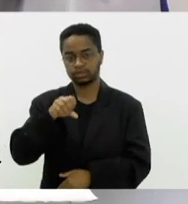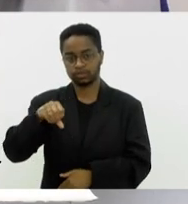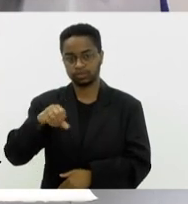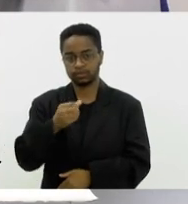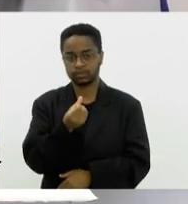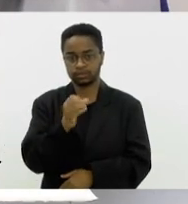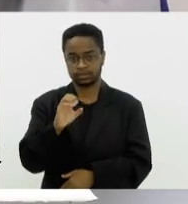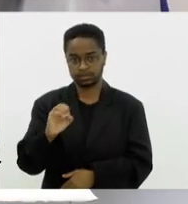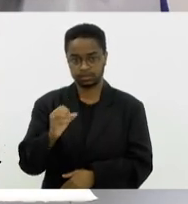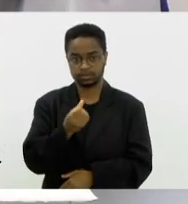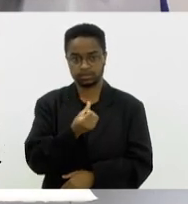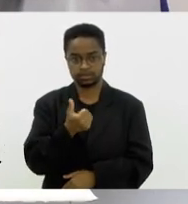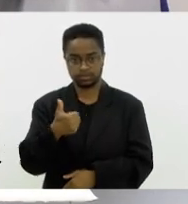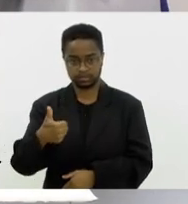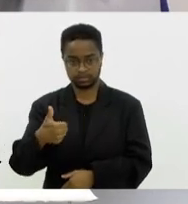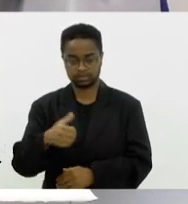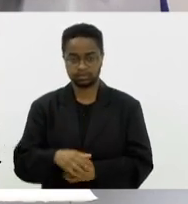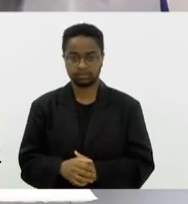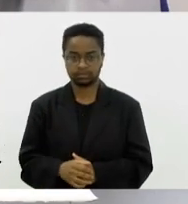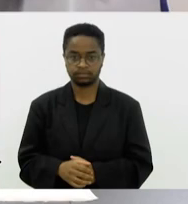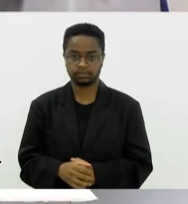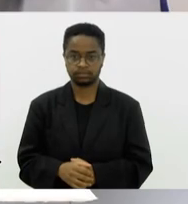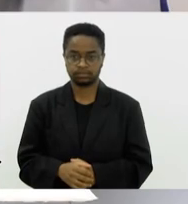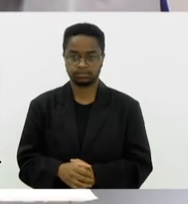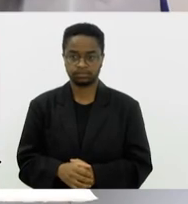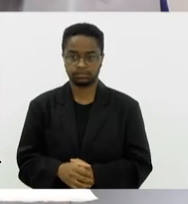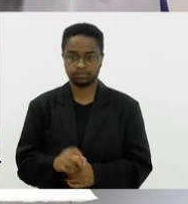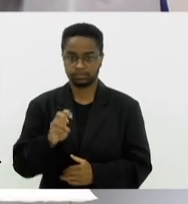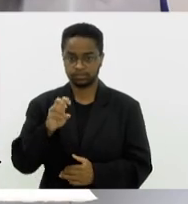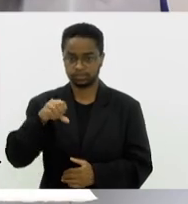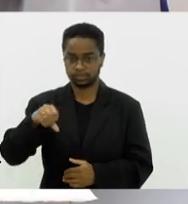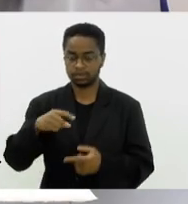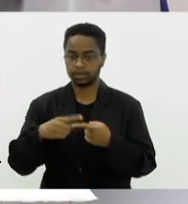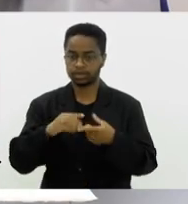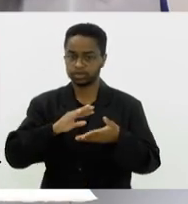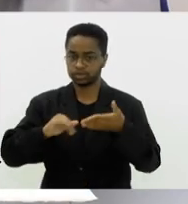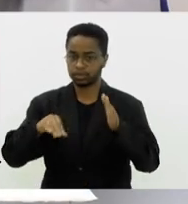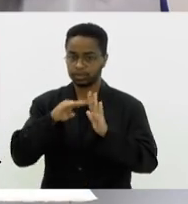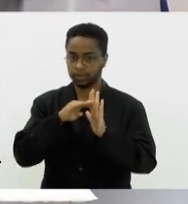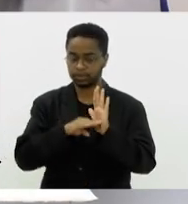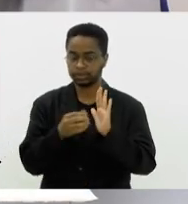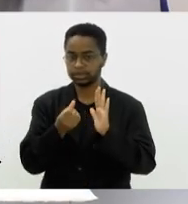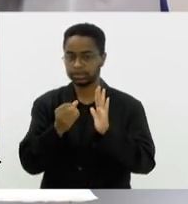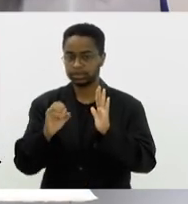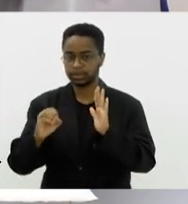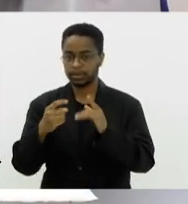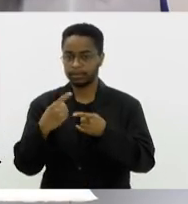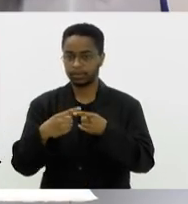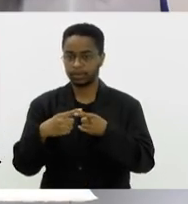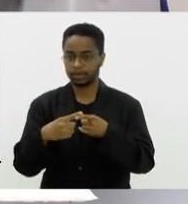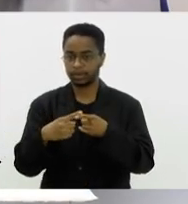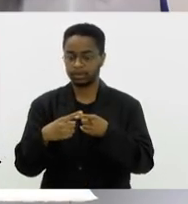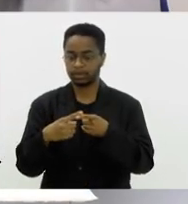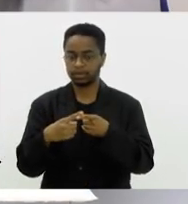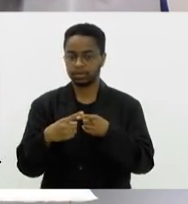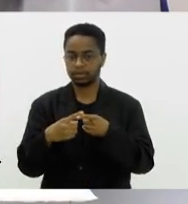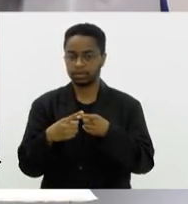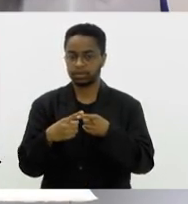e 61. O 59, porque foi retirado de pauta, o 60,